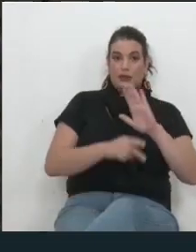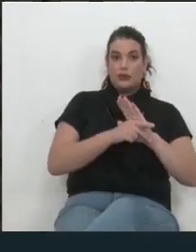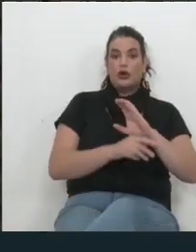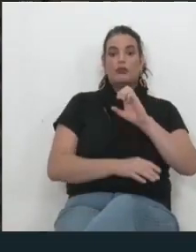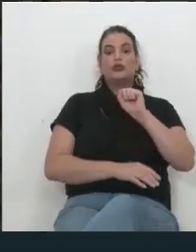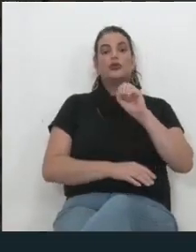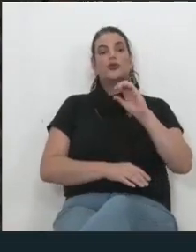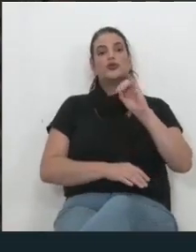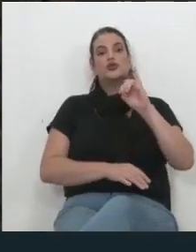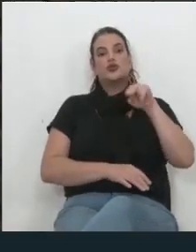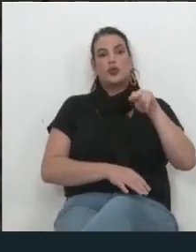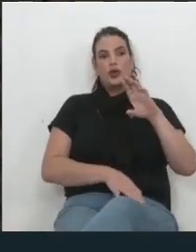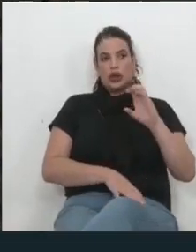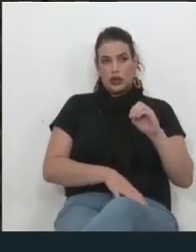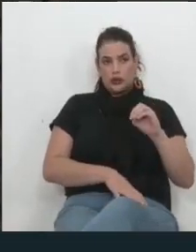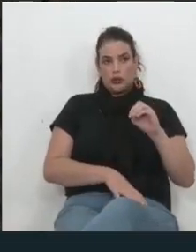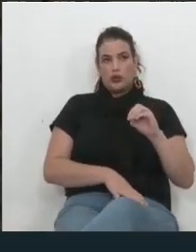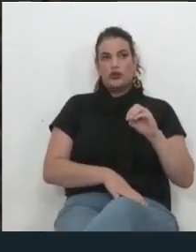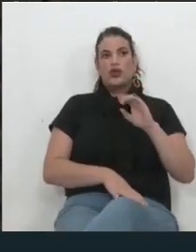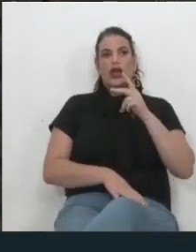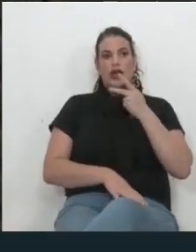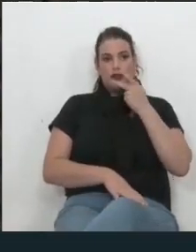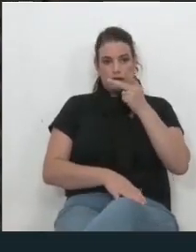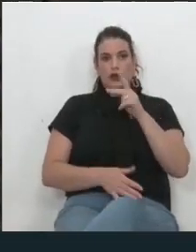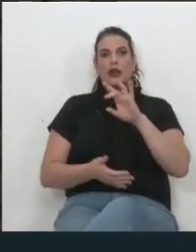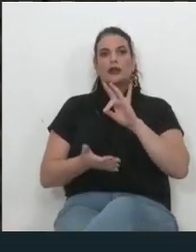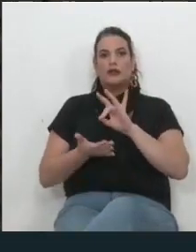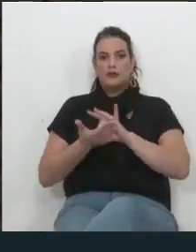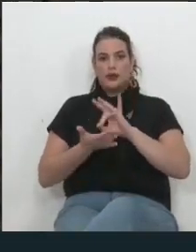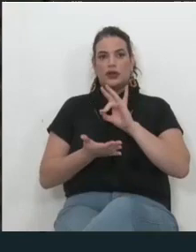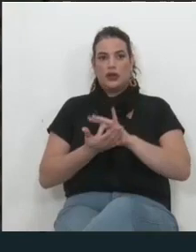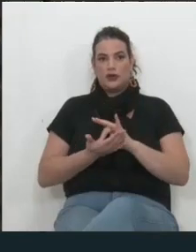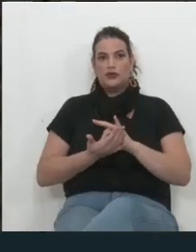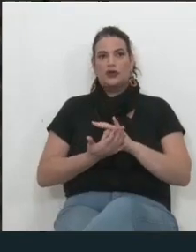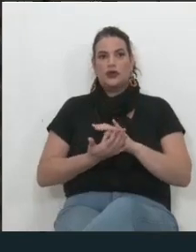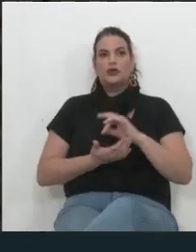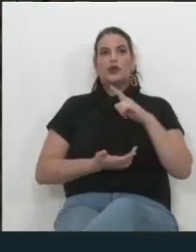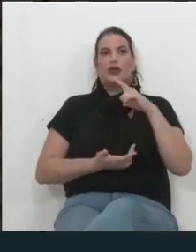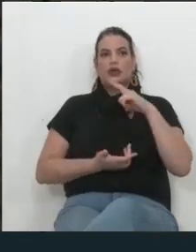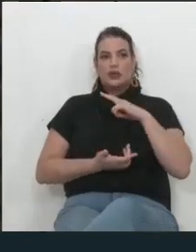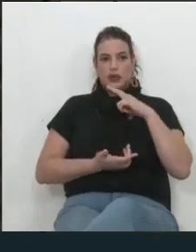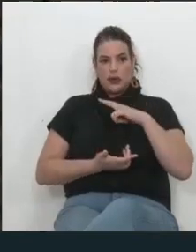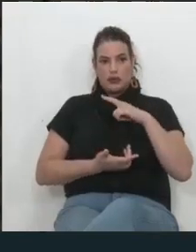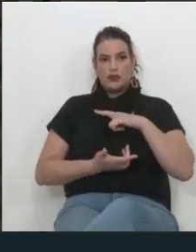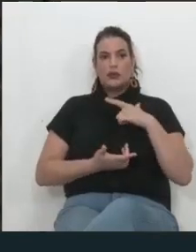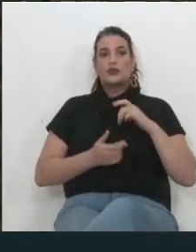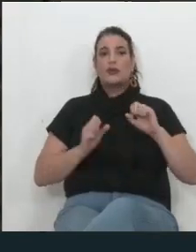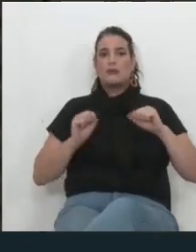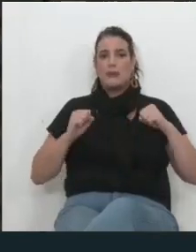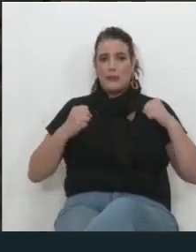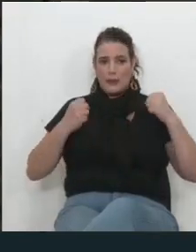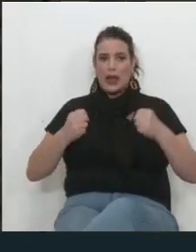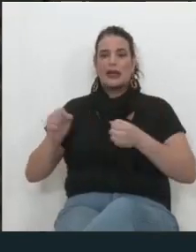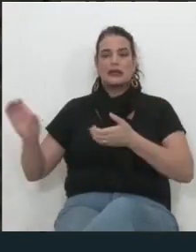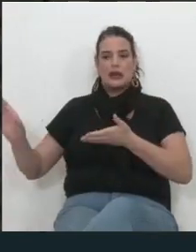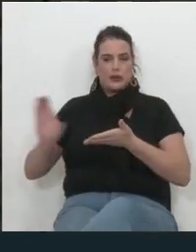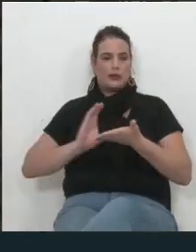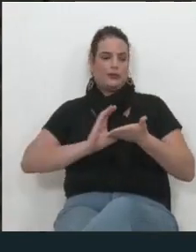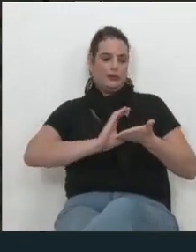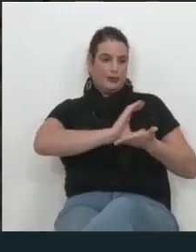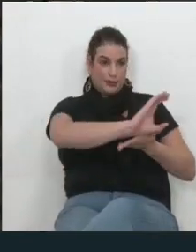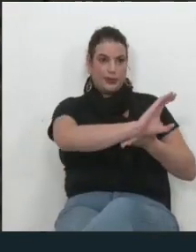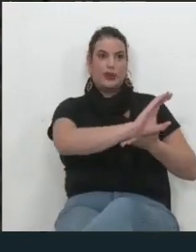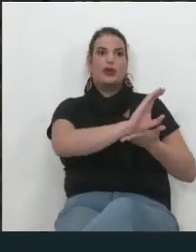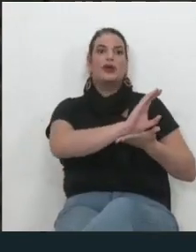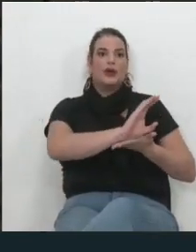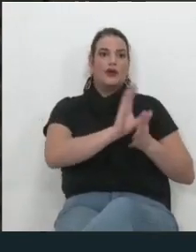vocês que realmente nós temos que fazer maior investimento na saúde. E